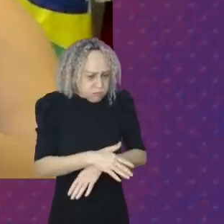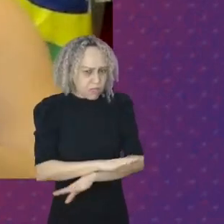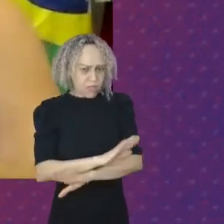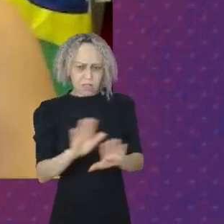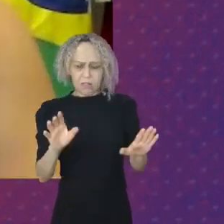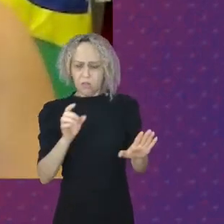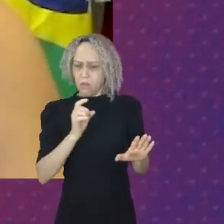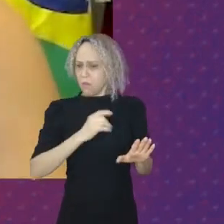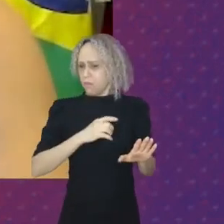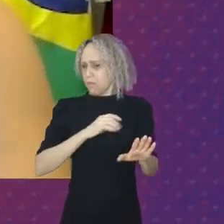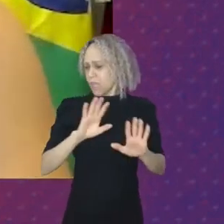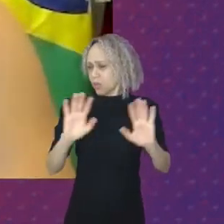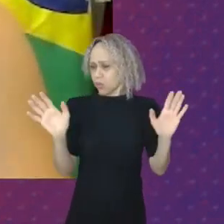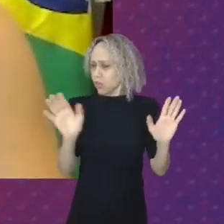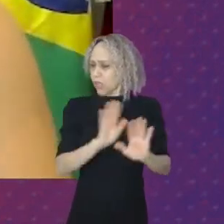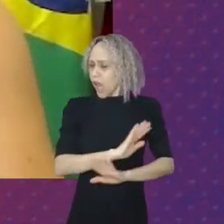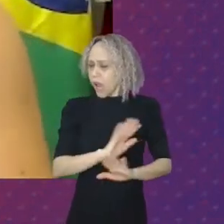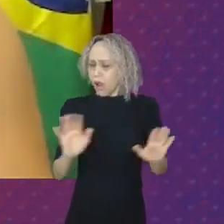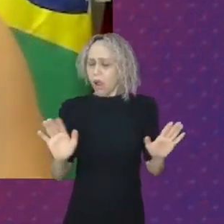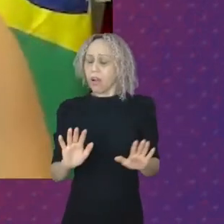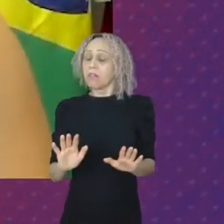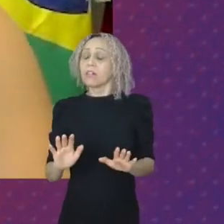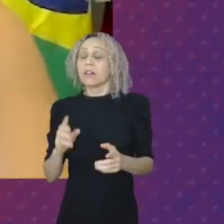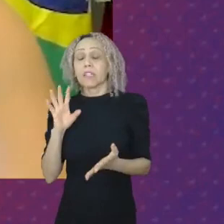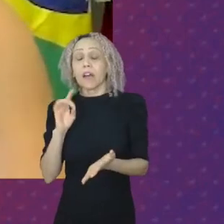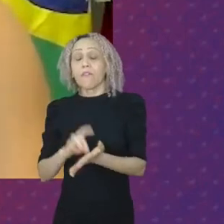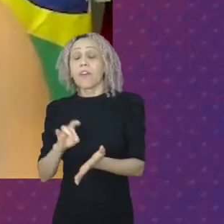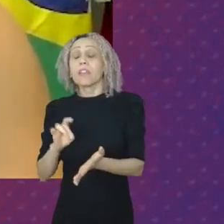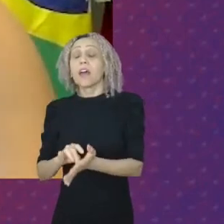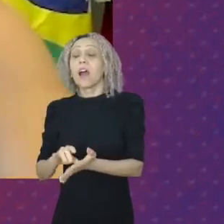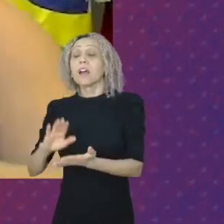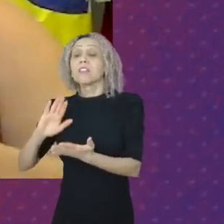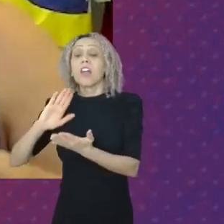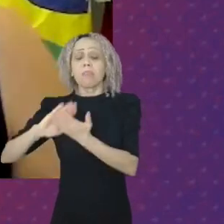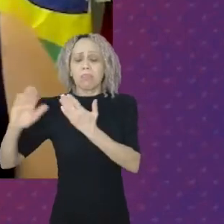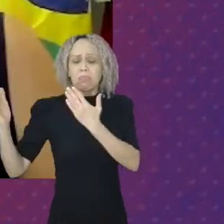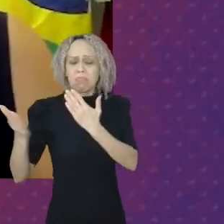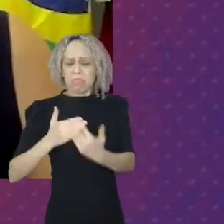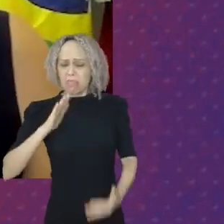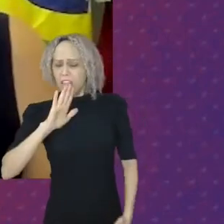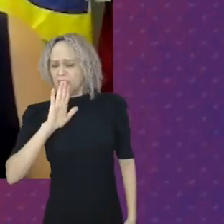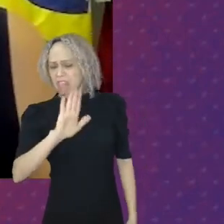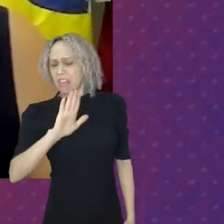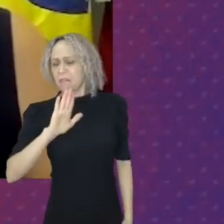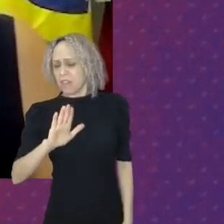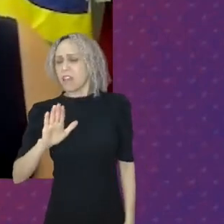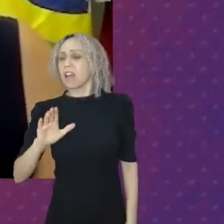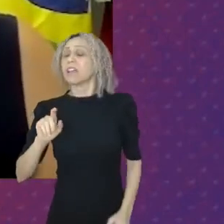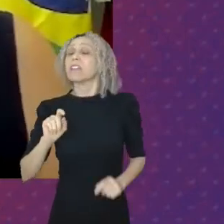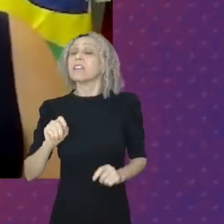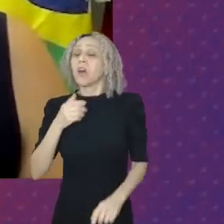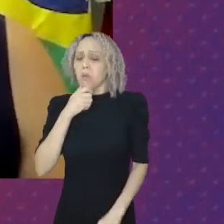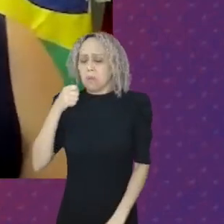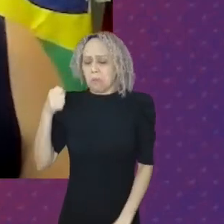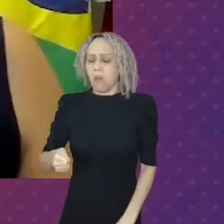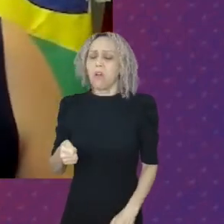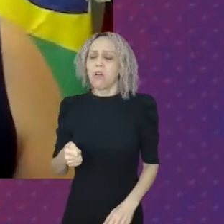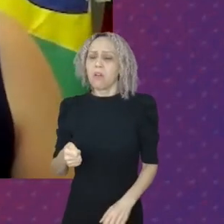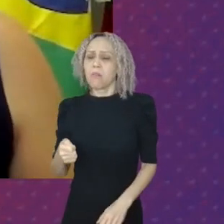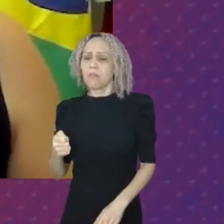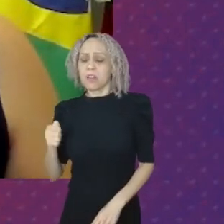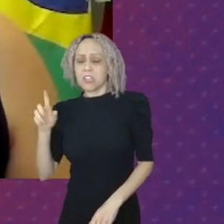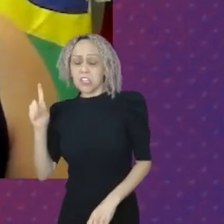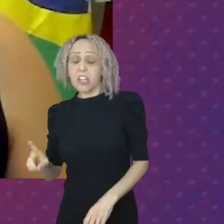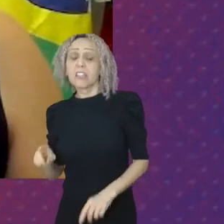concreto e correto da nossa luta histórica, da importância da inclusão das